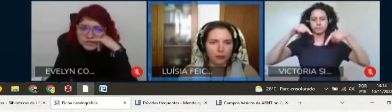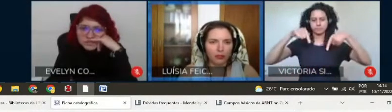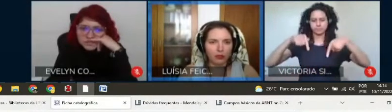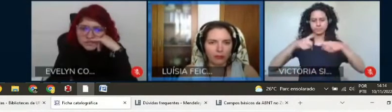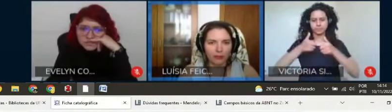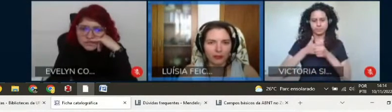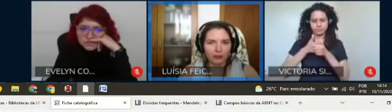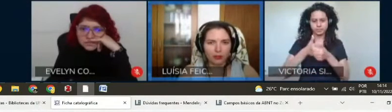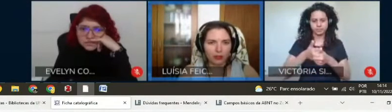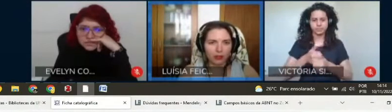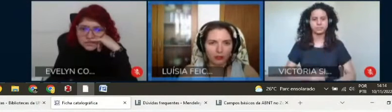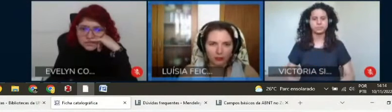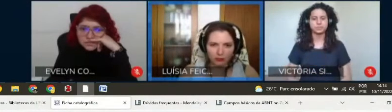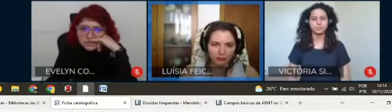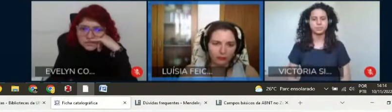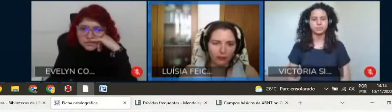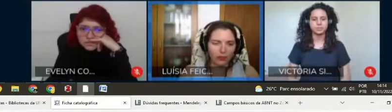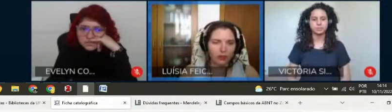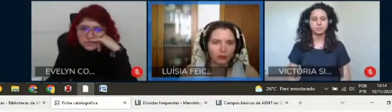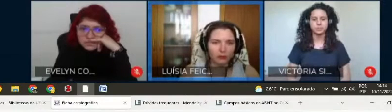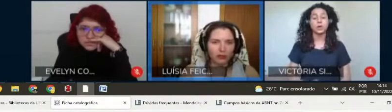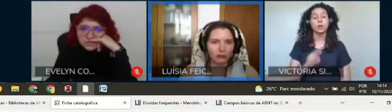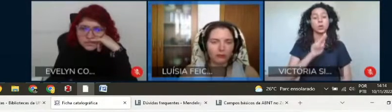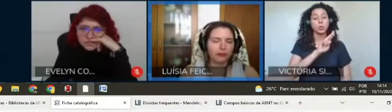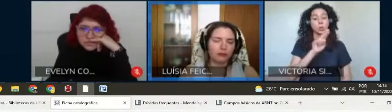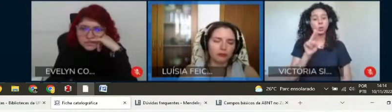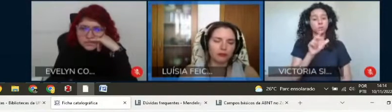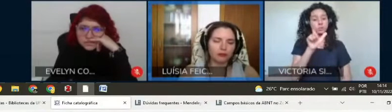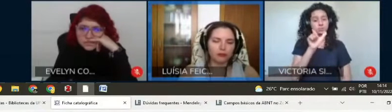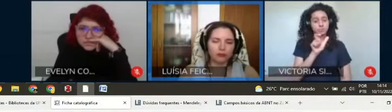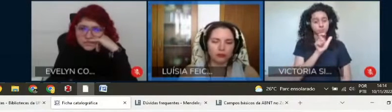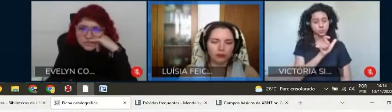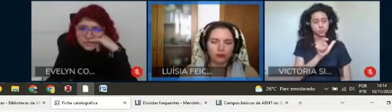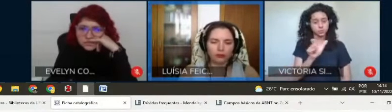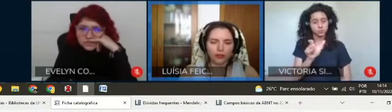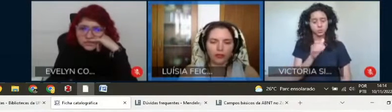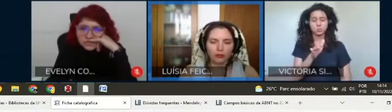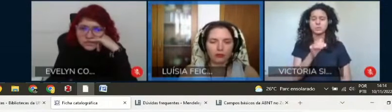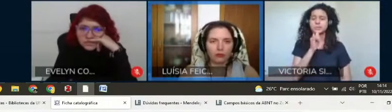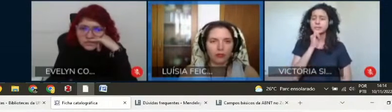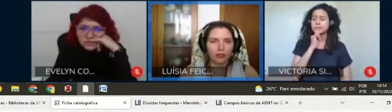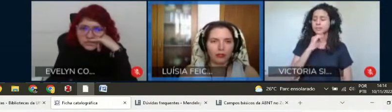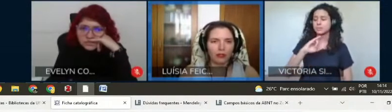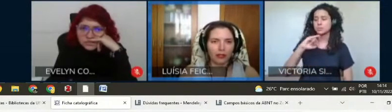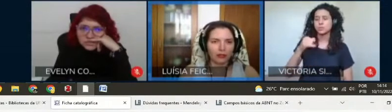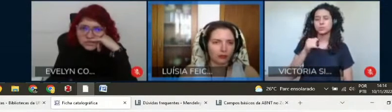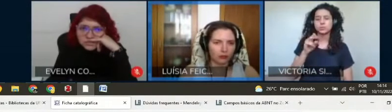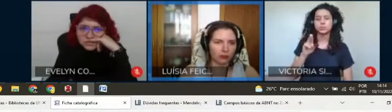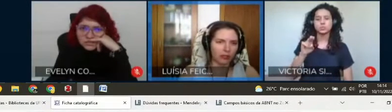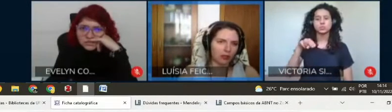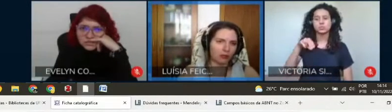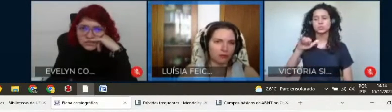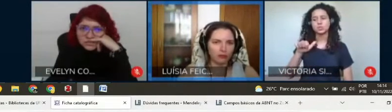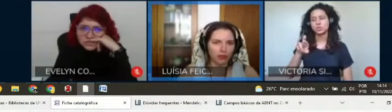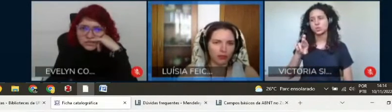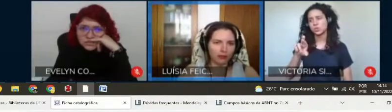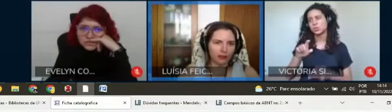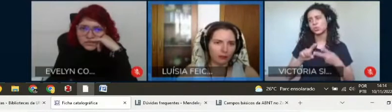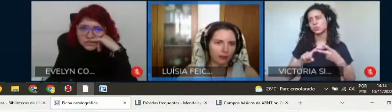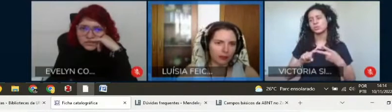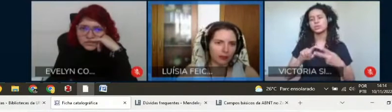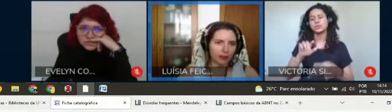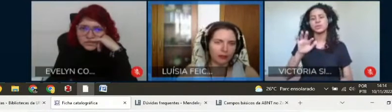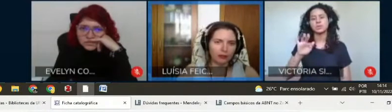e o sobrenome. Lembrando que o sobrenome, se for júnior, filho, neto, sobrinho,